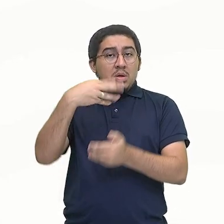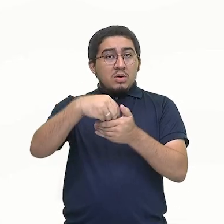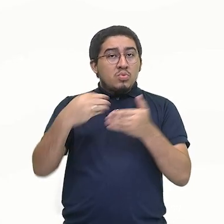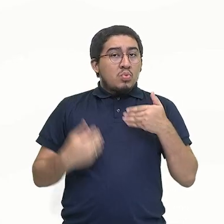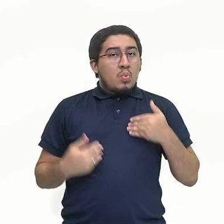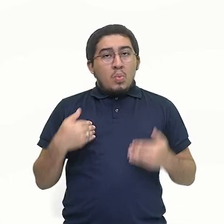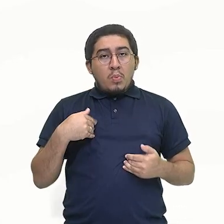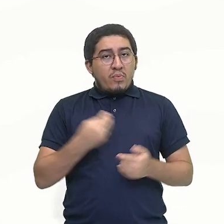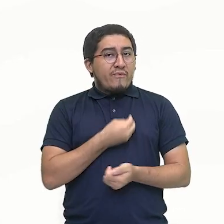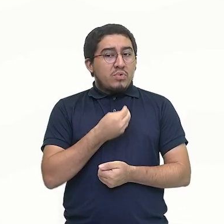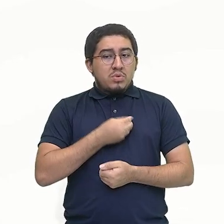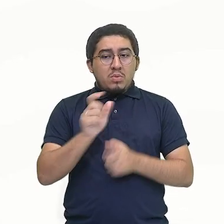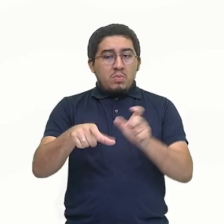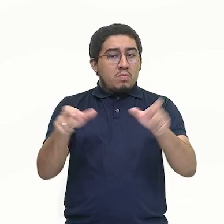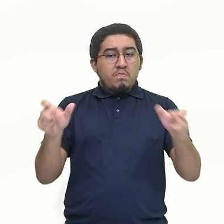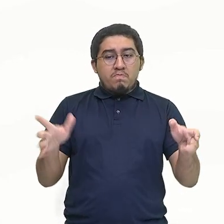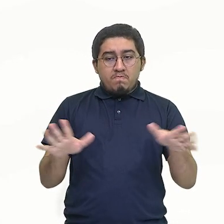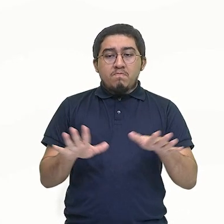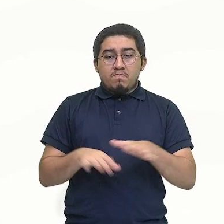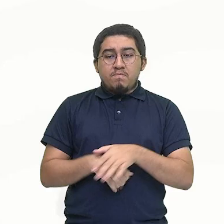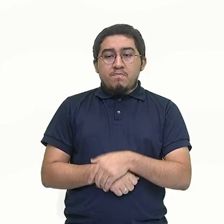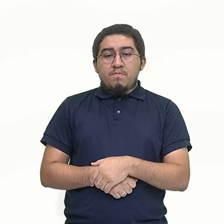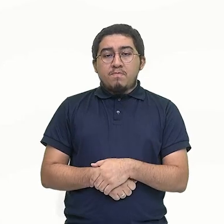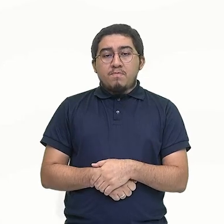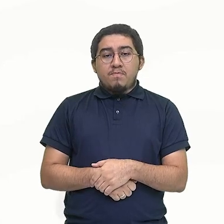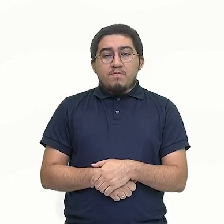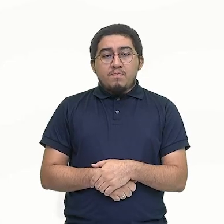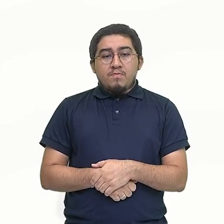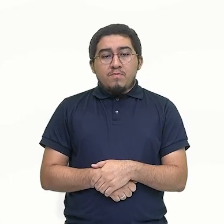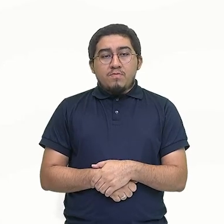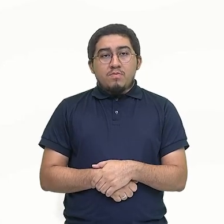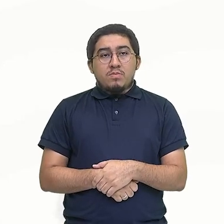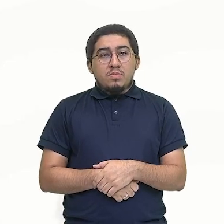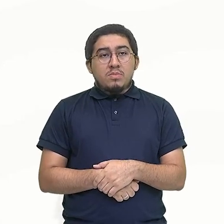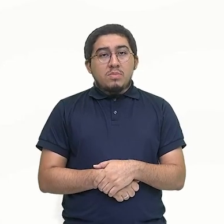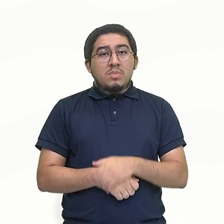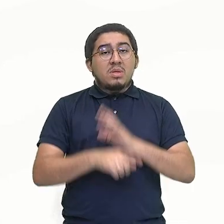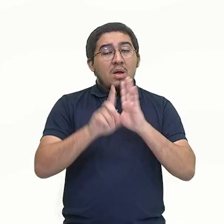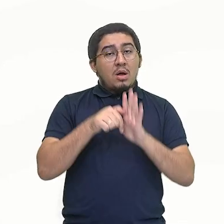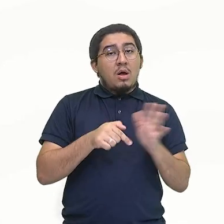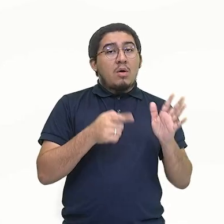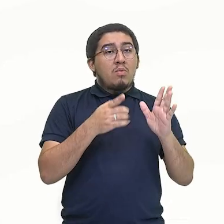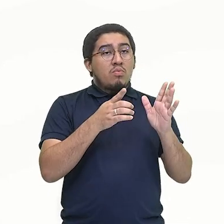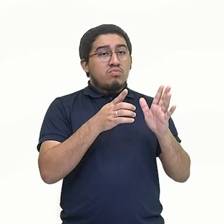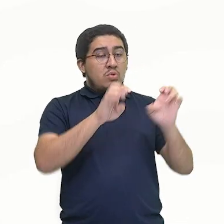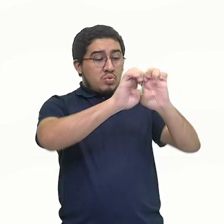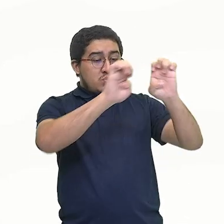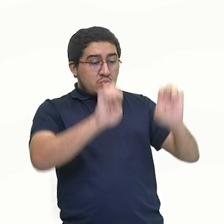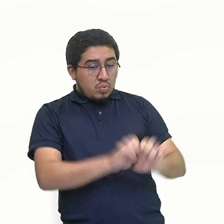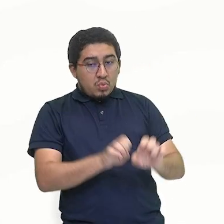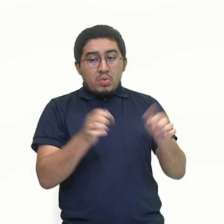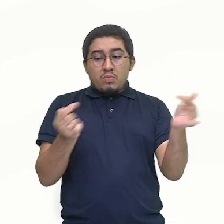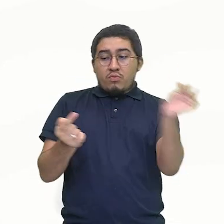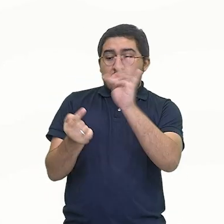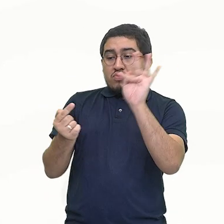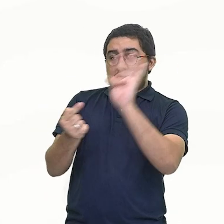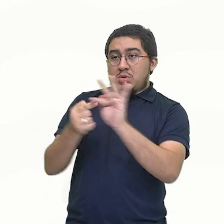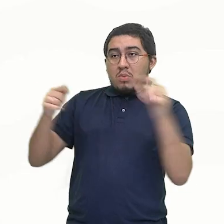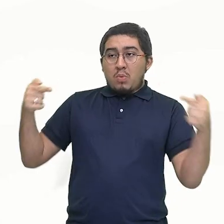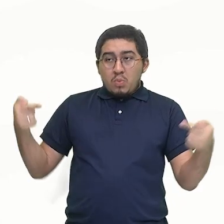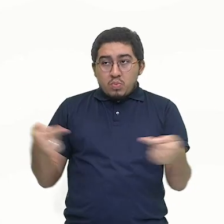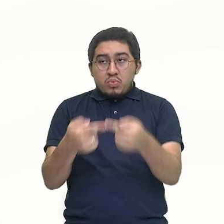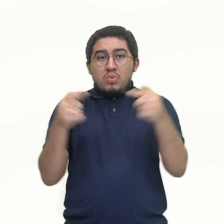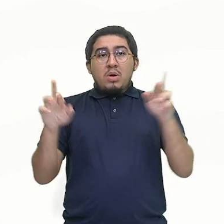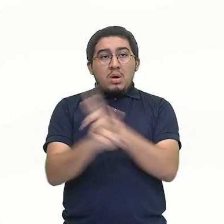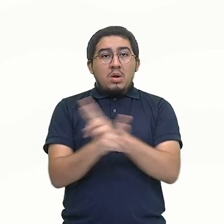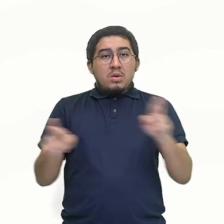daquele organismo. Nas células, essa relação forma e função garante o quê? Eficiência funcional, ou